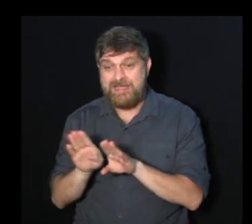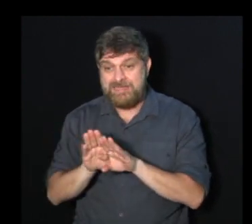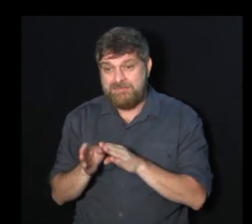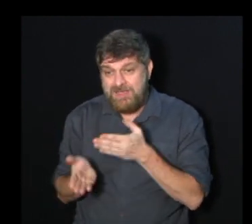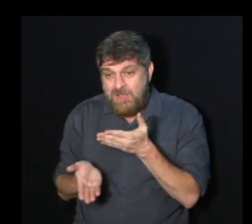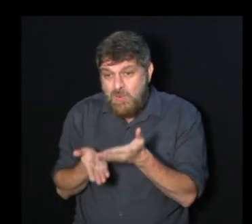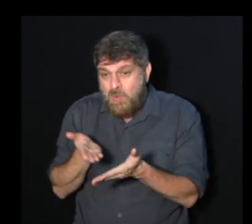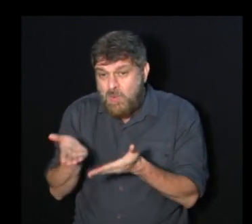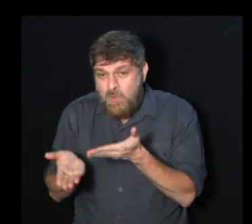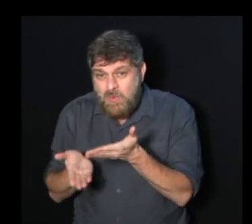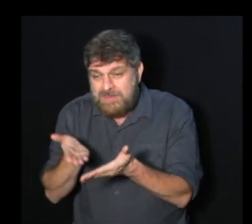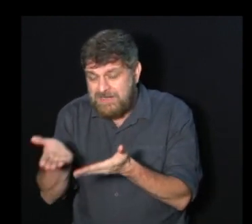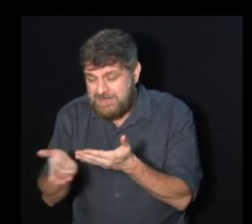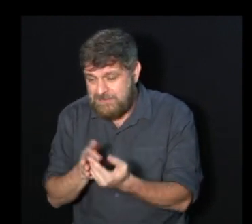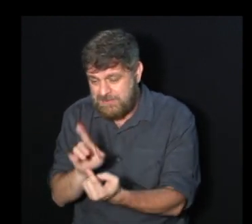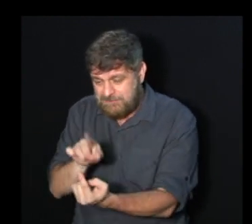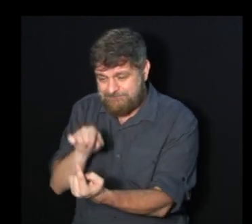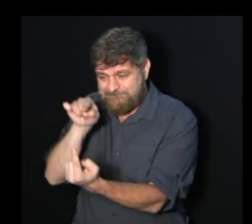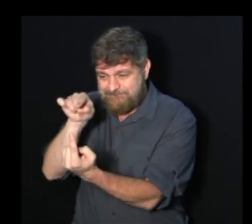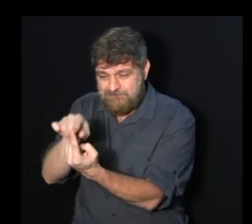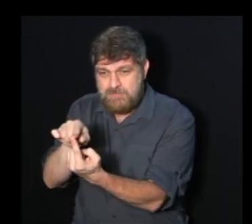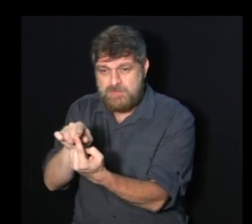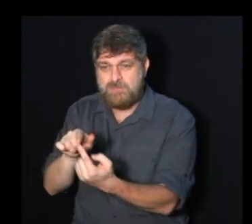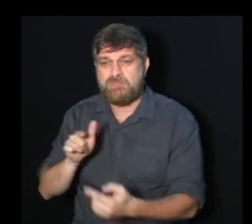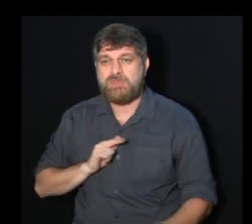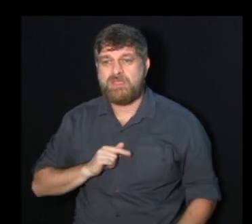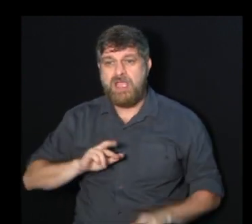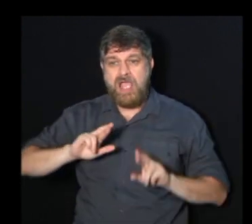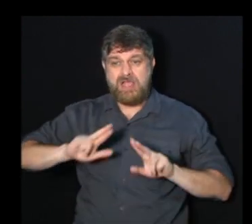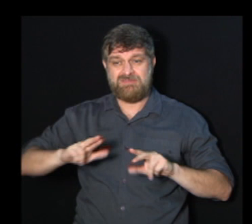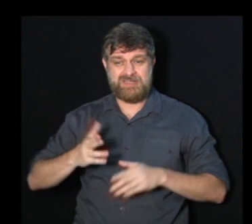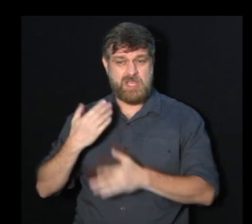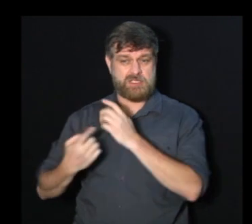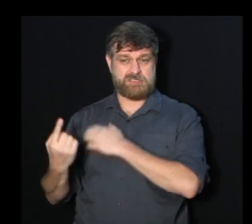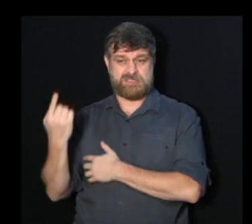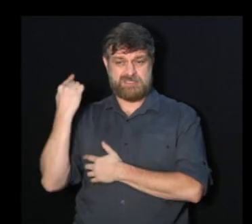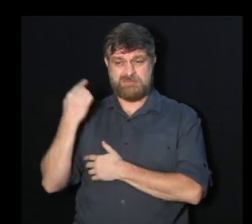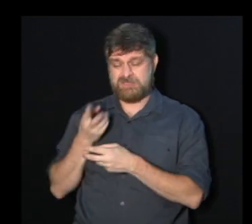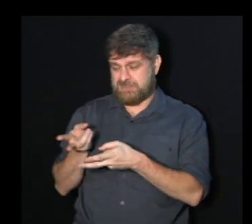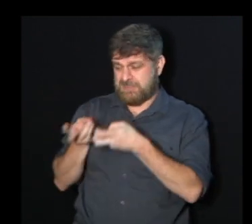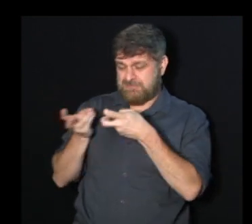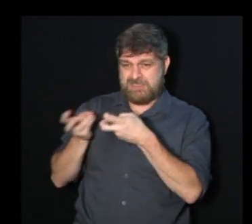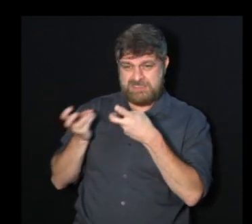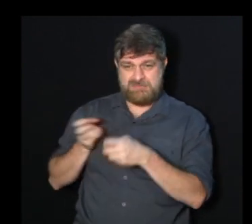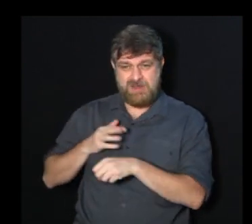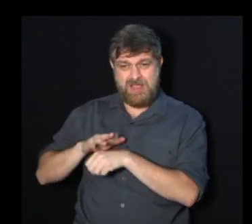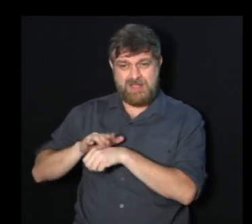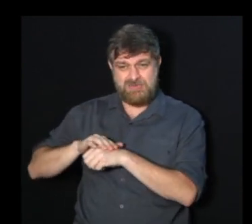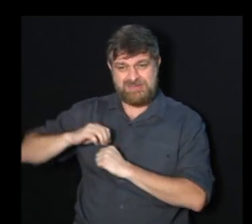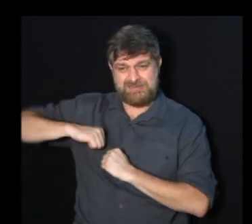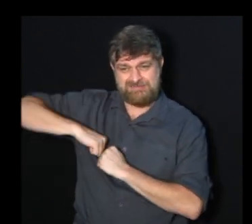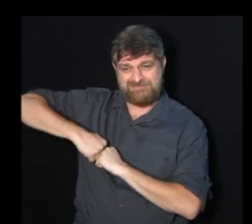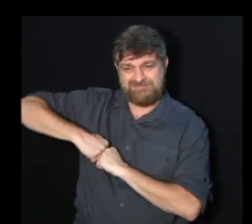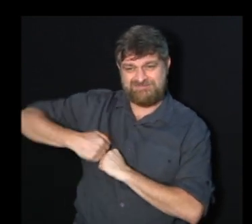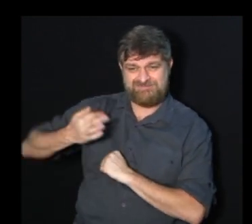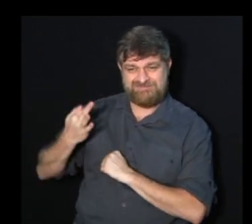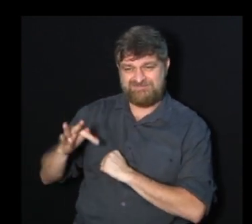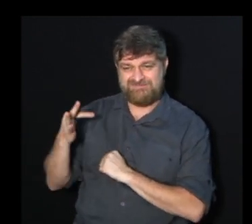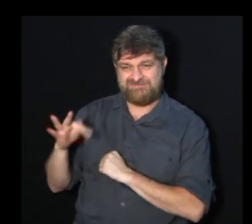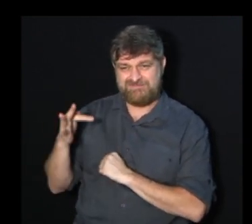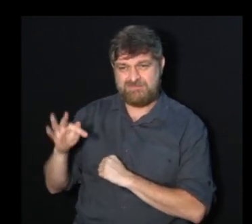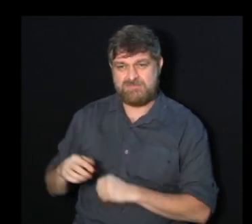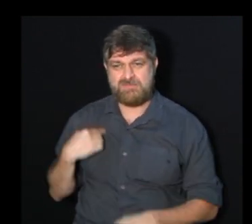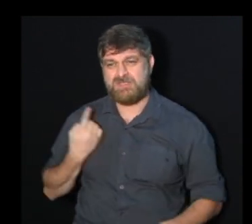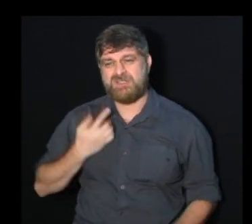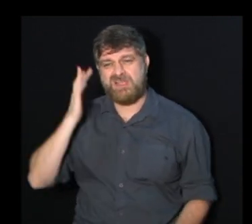tratamento direcionado. Tá? Qual que é a diferença da evolução da fisioterapia? Antigamente, a gente observava essa patologia muito passiva. A